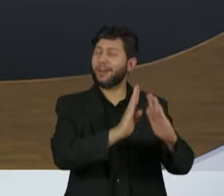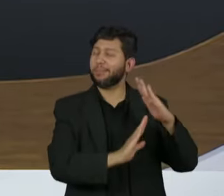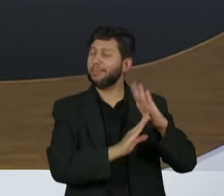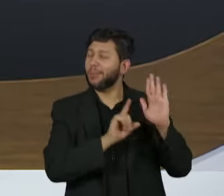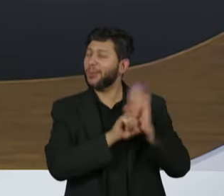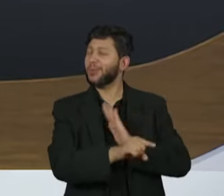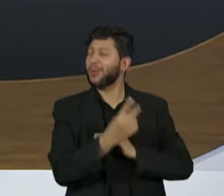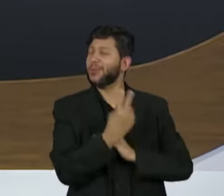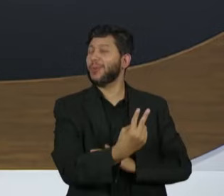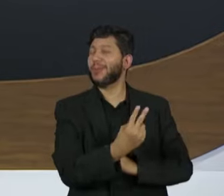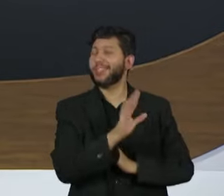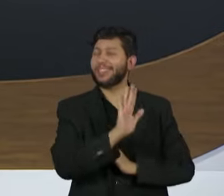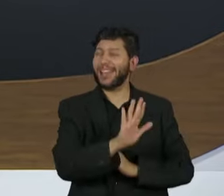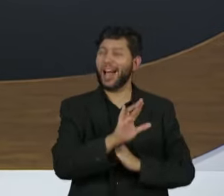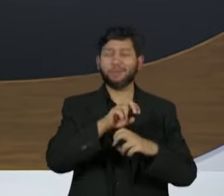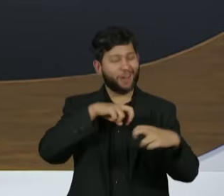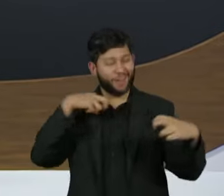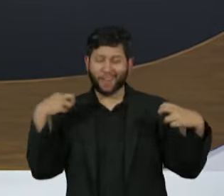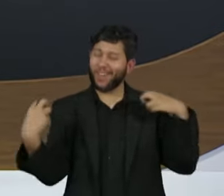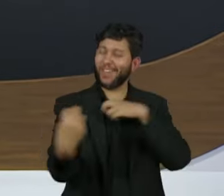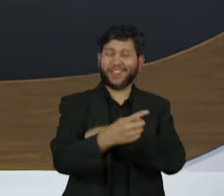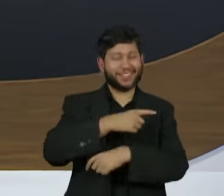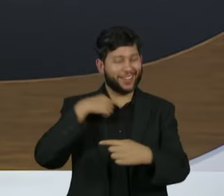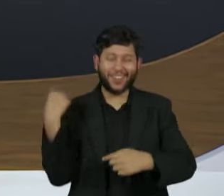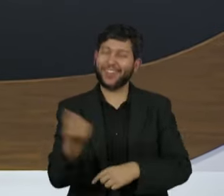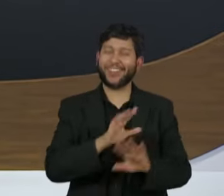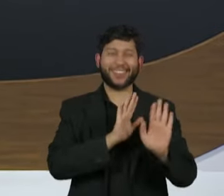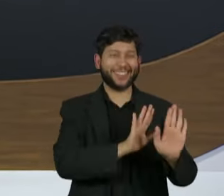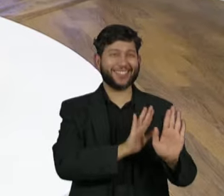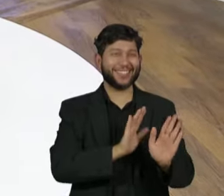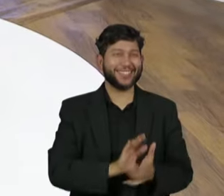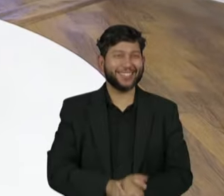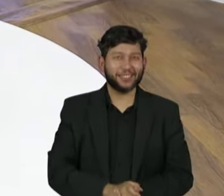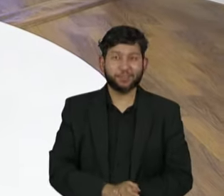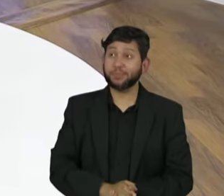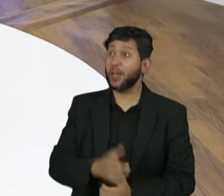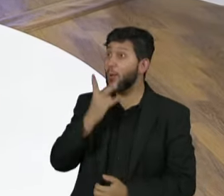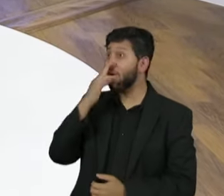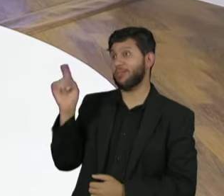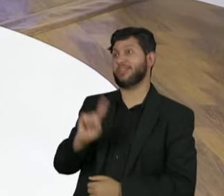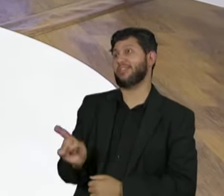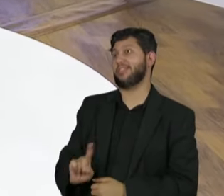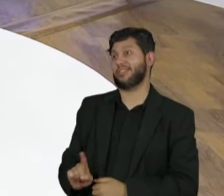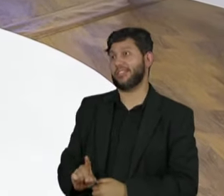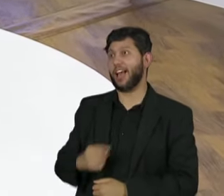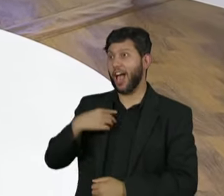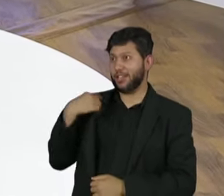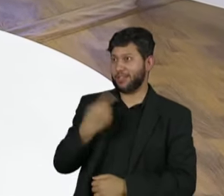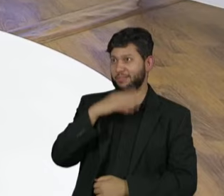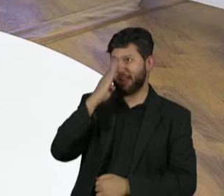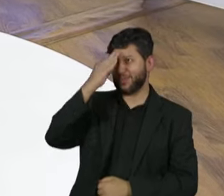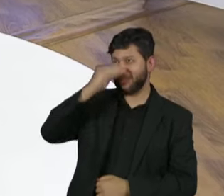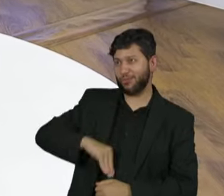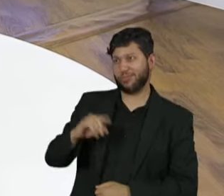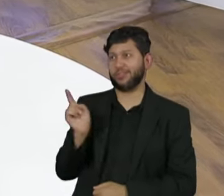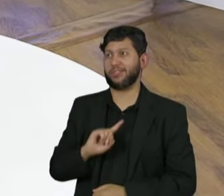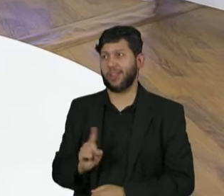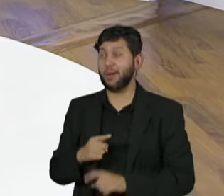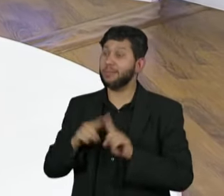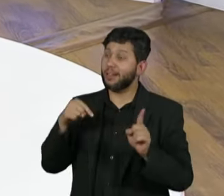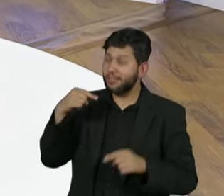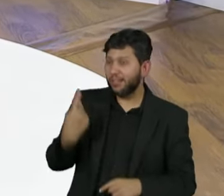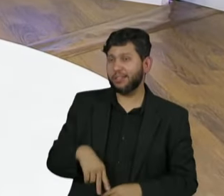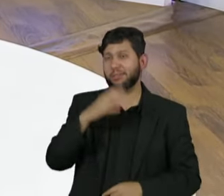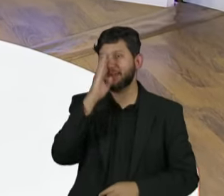que a gente precisa fazer a roda girar vamos lá vamos lá não eu acho que a gente não deveria desistir Adriana mas a gente deveria fazer